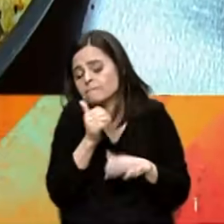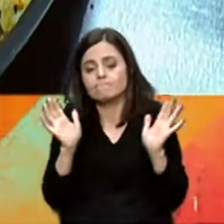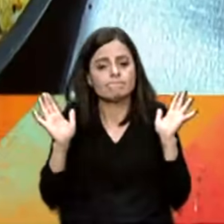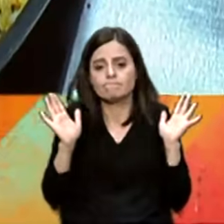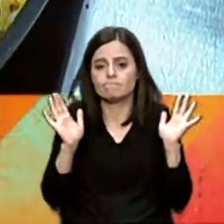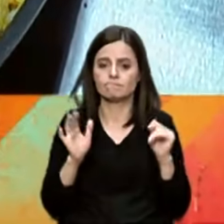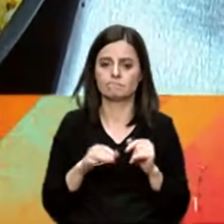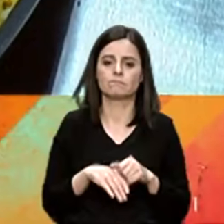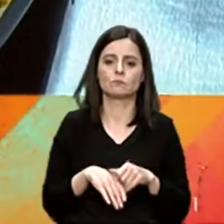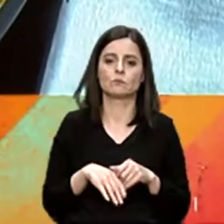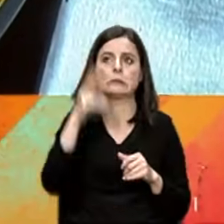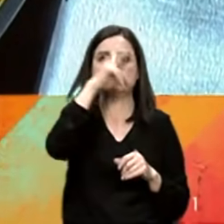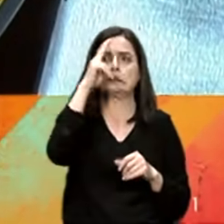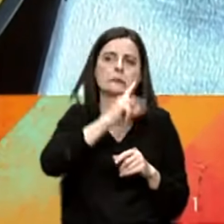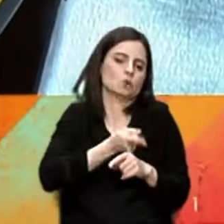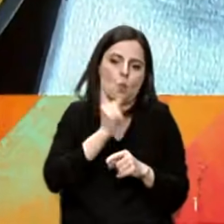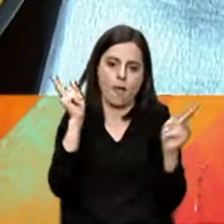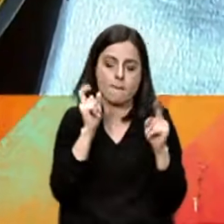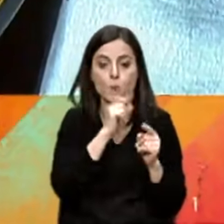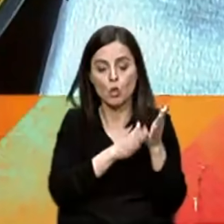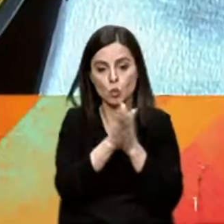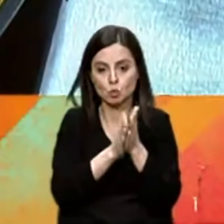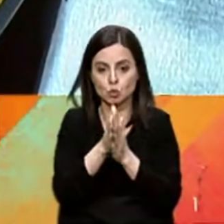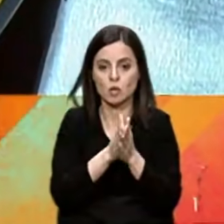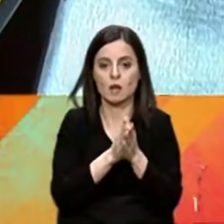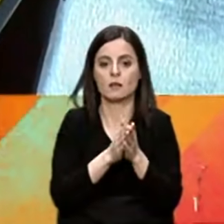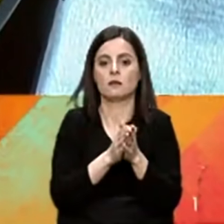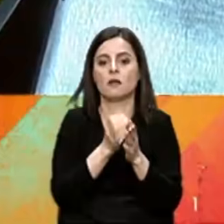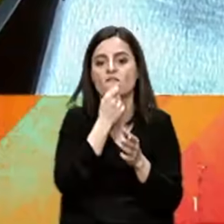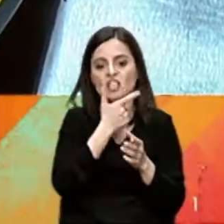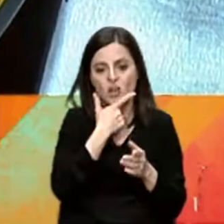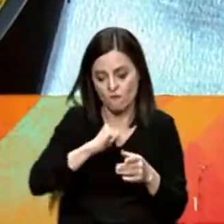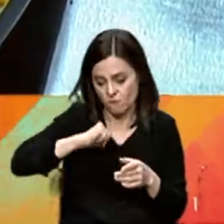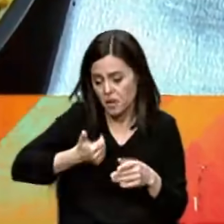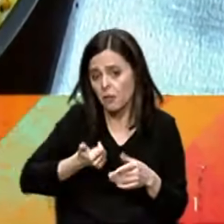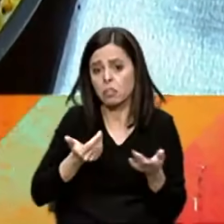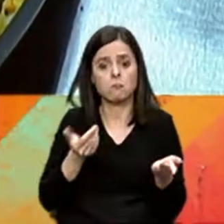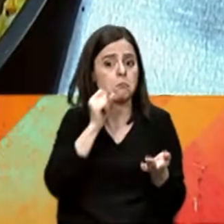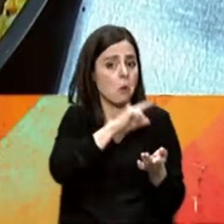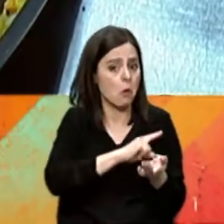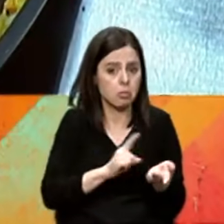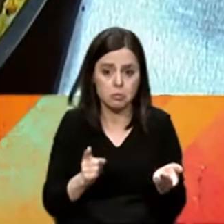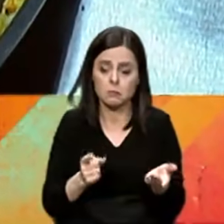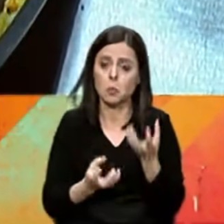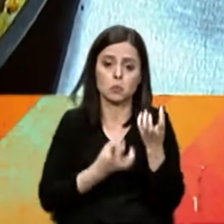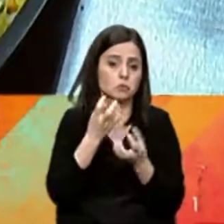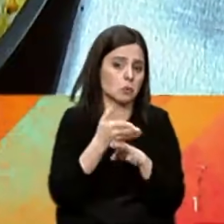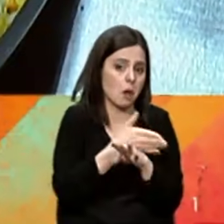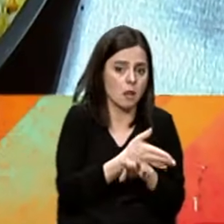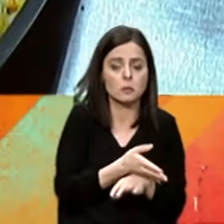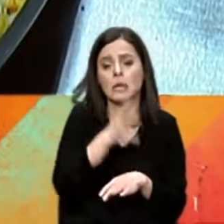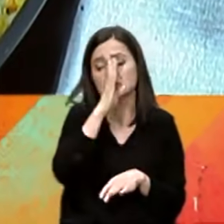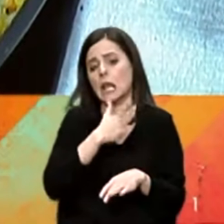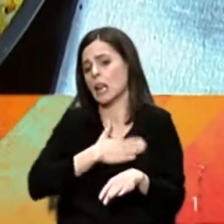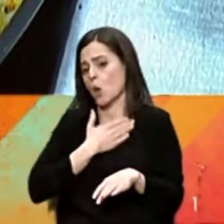não são assim muitas. E podem, por exemplo, só nem usar feijão verde, por exemplo, se gostarem. Sim. Às vezes assim, feijão verde cozido. Se não